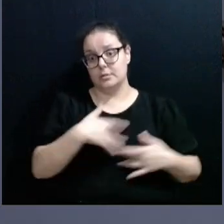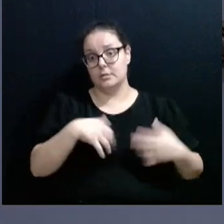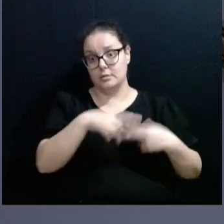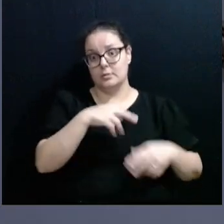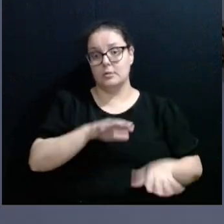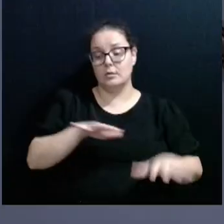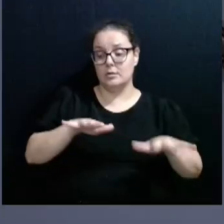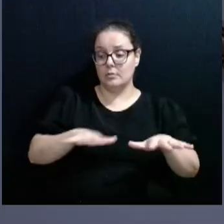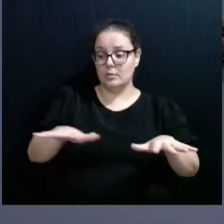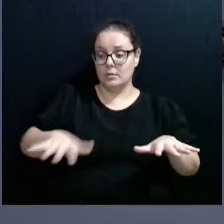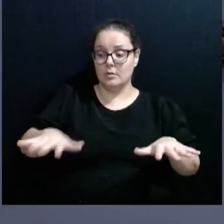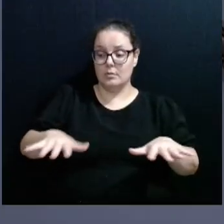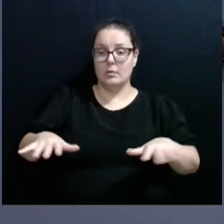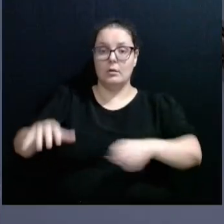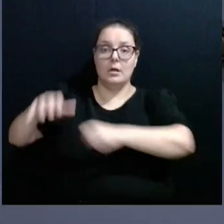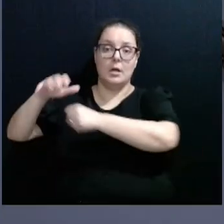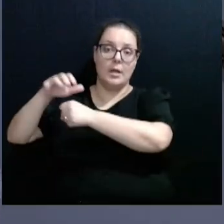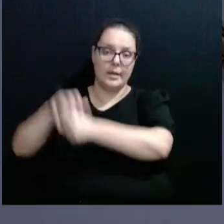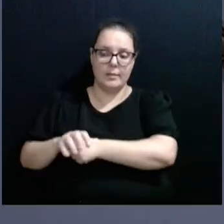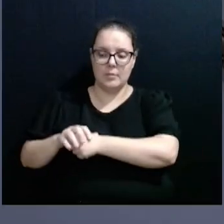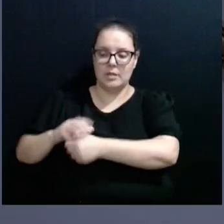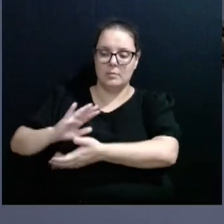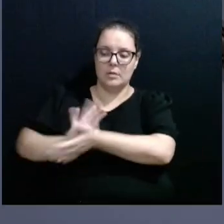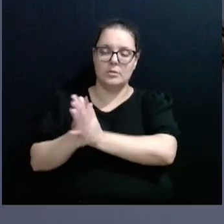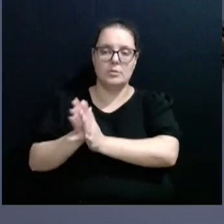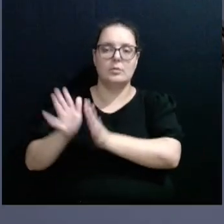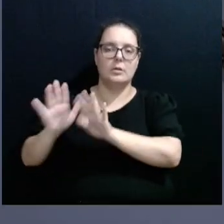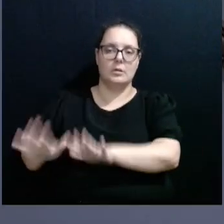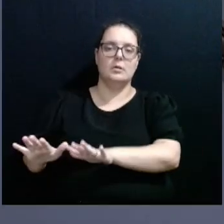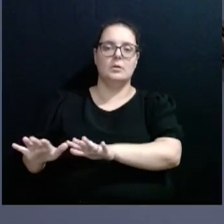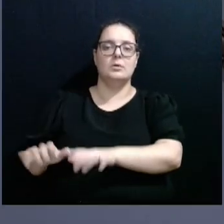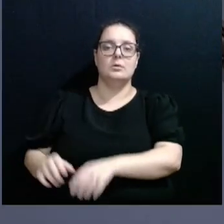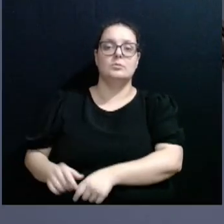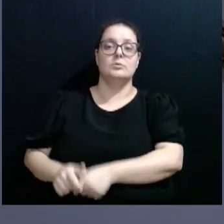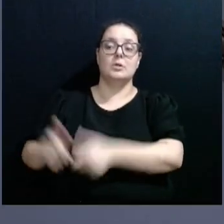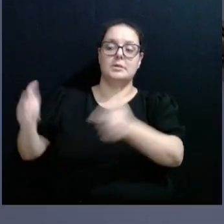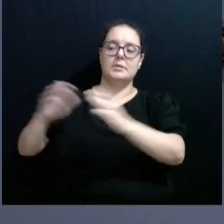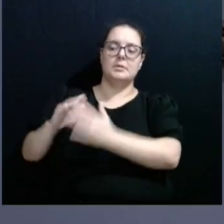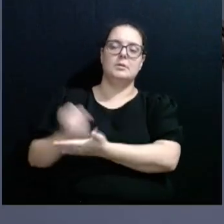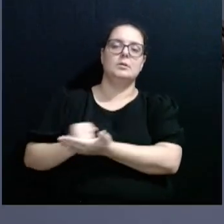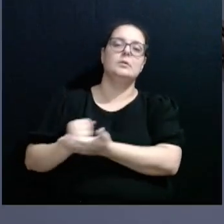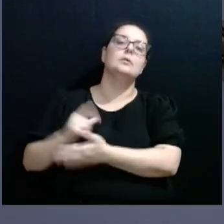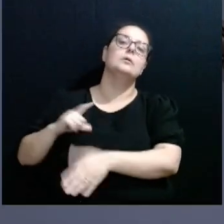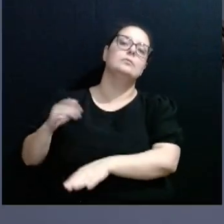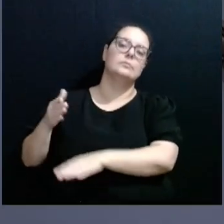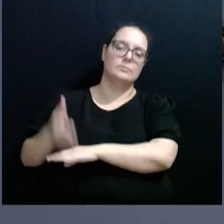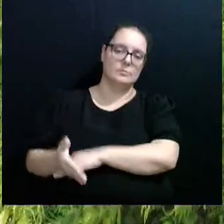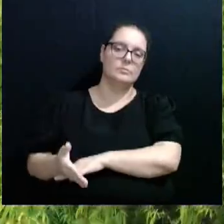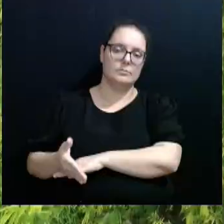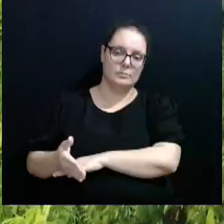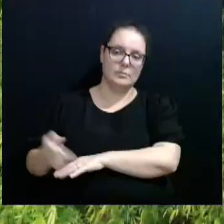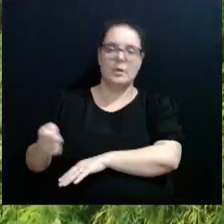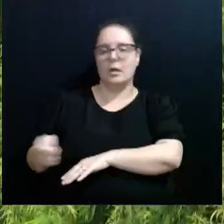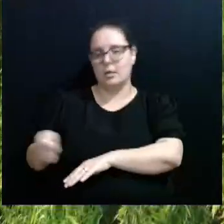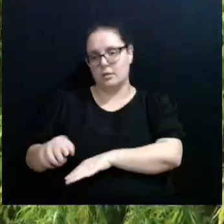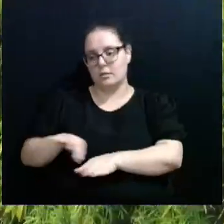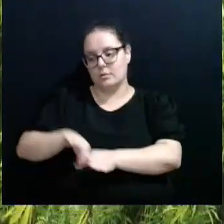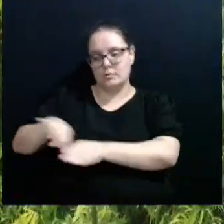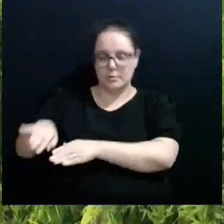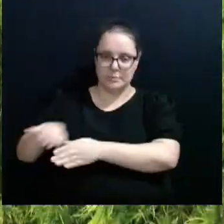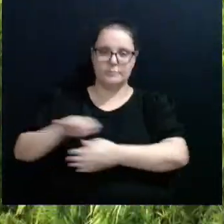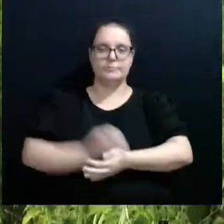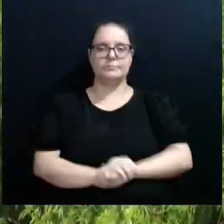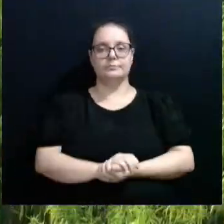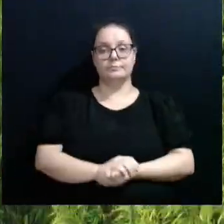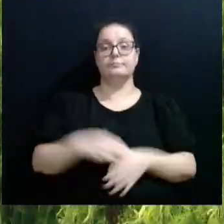de repressão para que somente as grandes farmacêuticas tenham acesso e as associações fiquem fora disso. Apesar das políticas